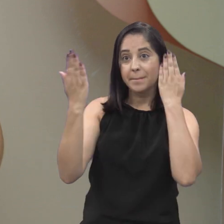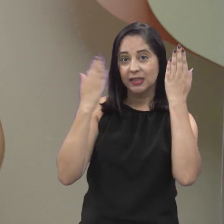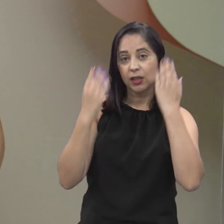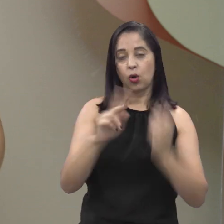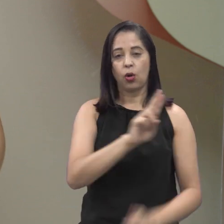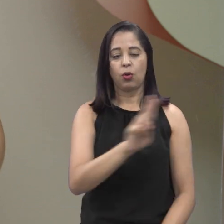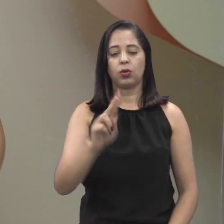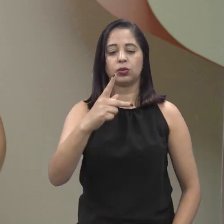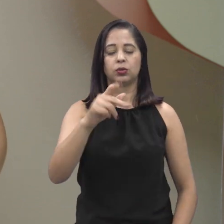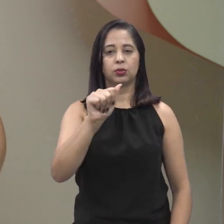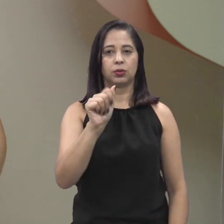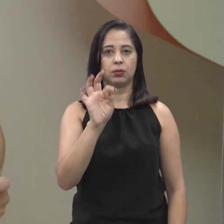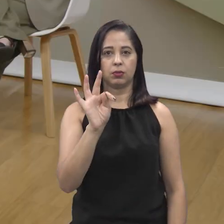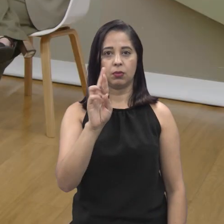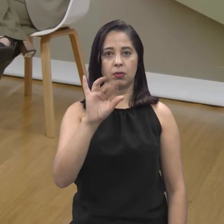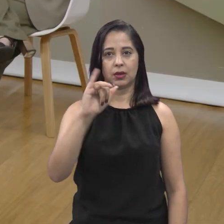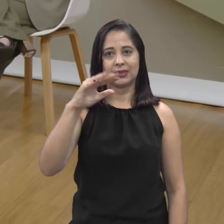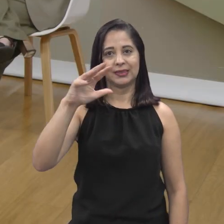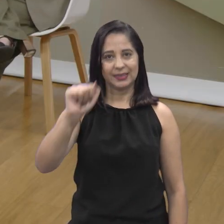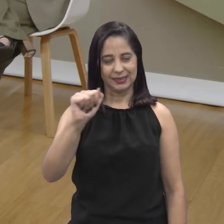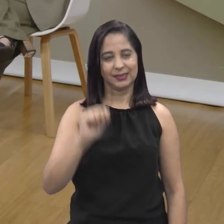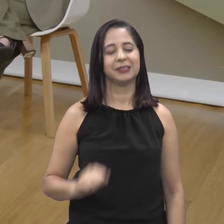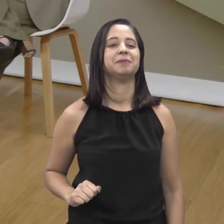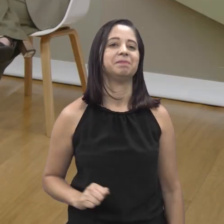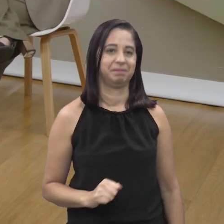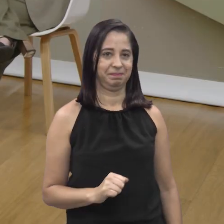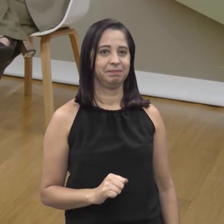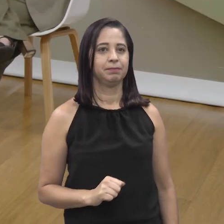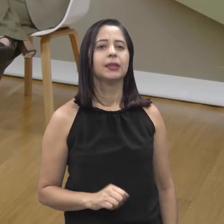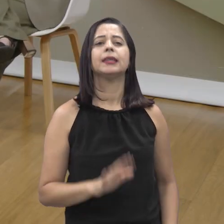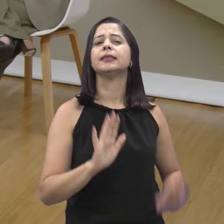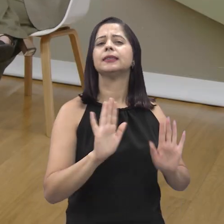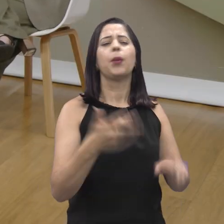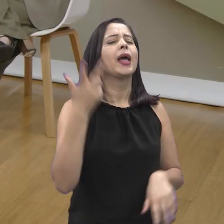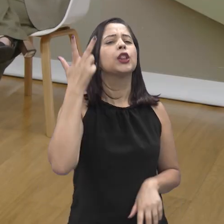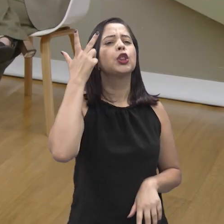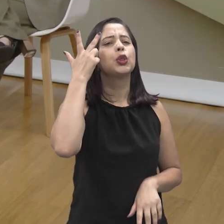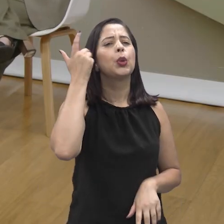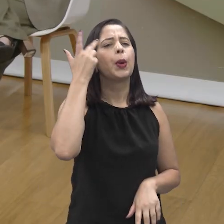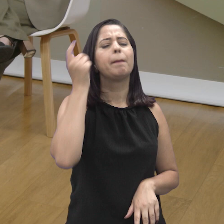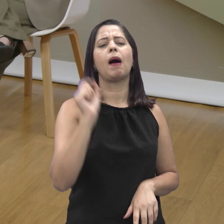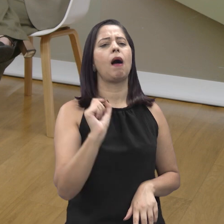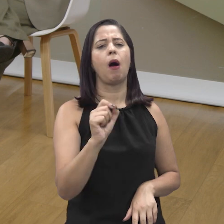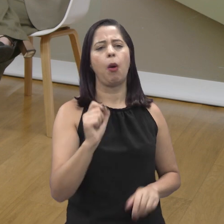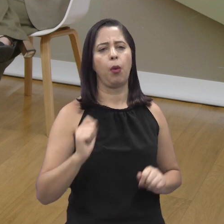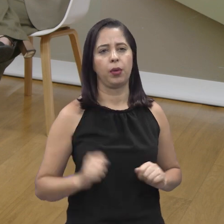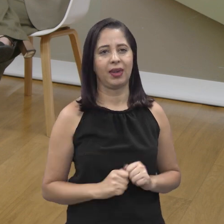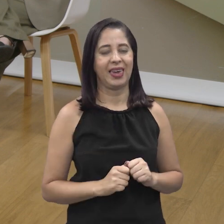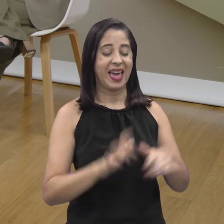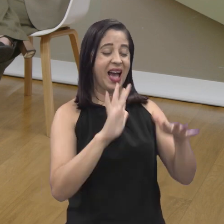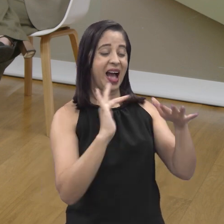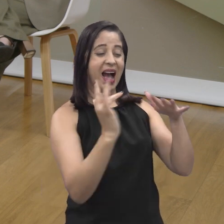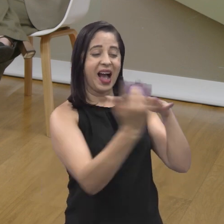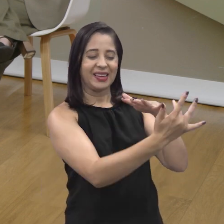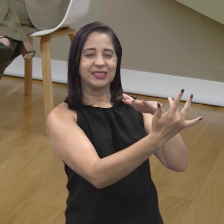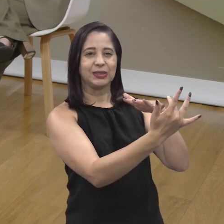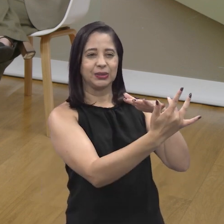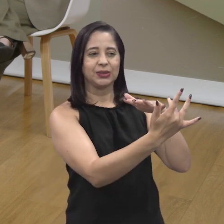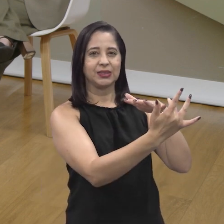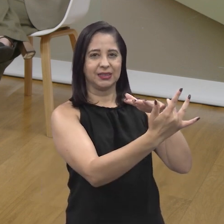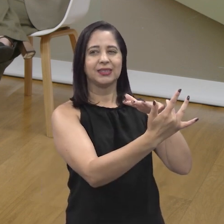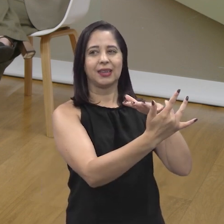Patrícia Castro, né, Patrícia? Sim. Patrícia, é muito comum hoje, né, cada vez mais as redes sociais,